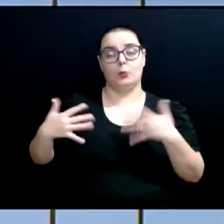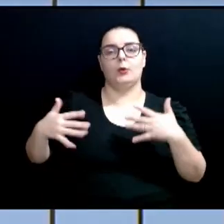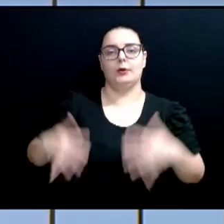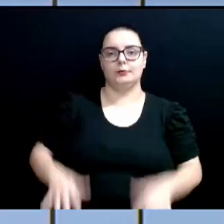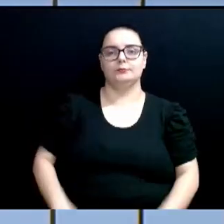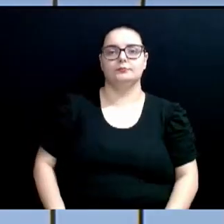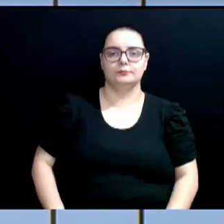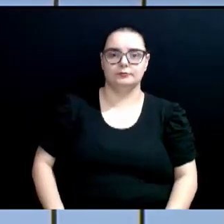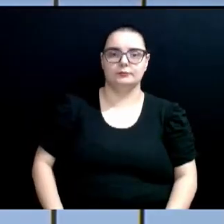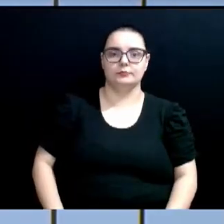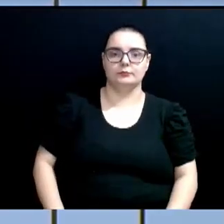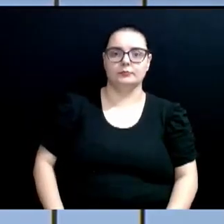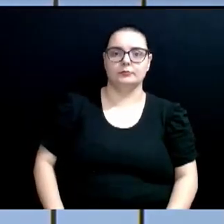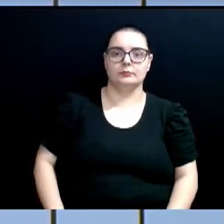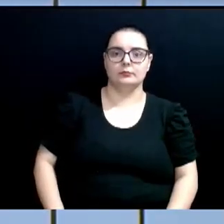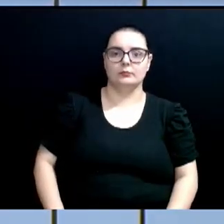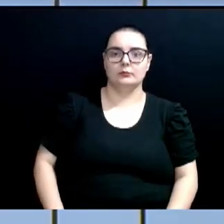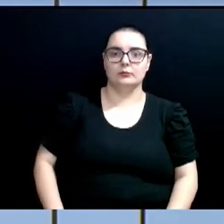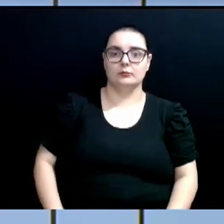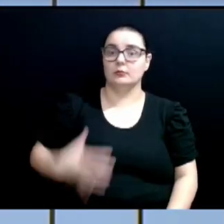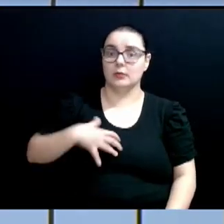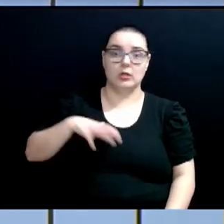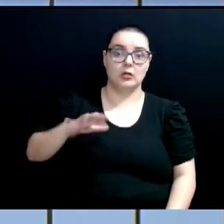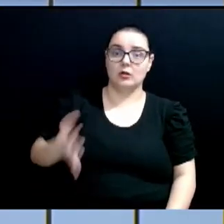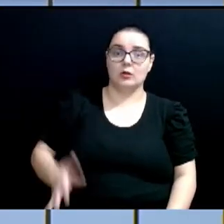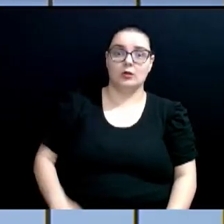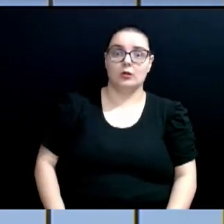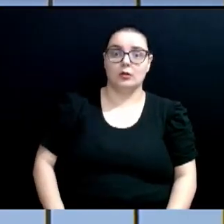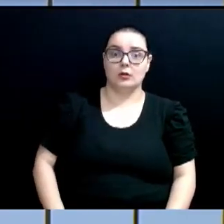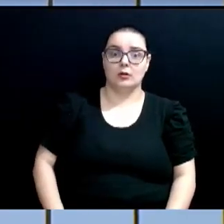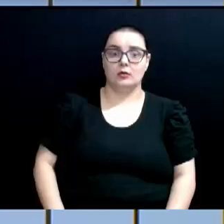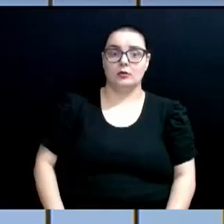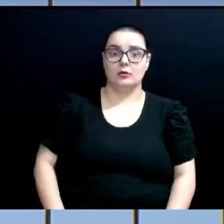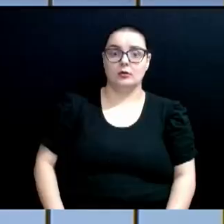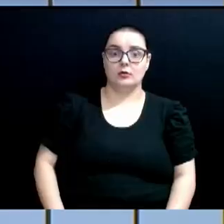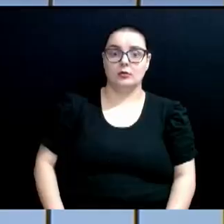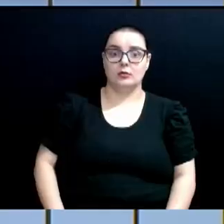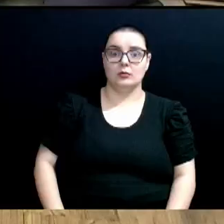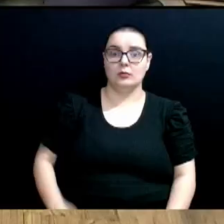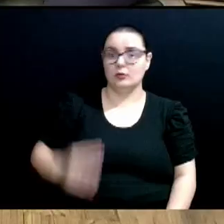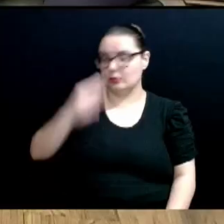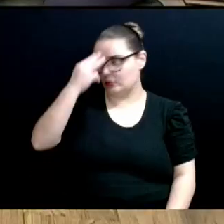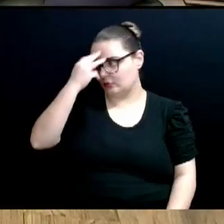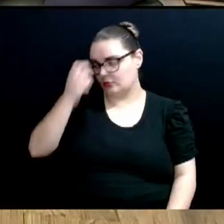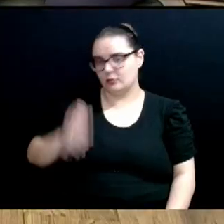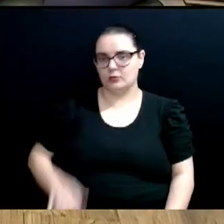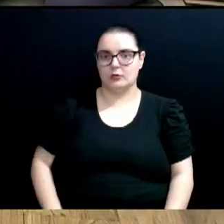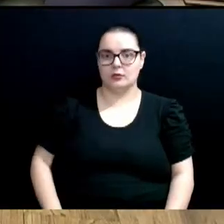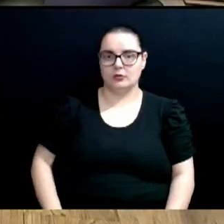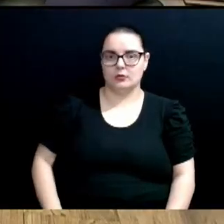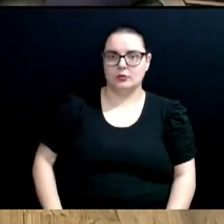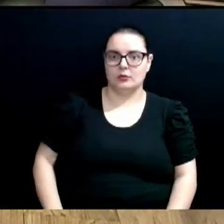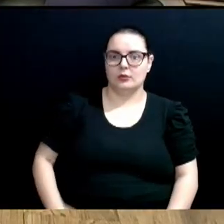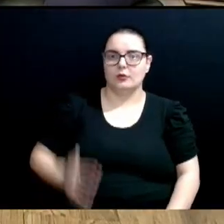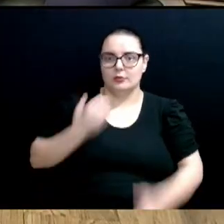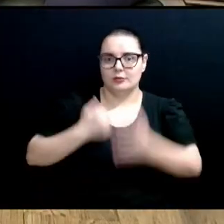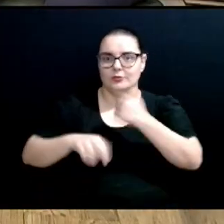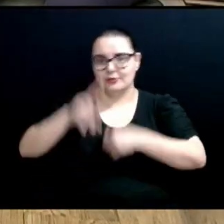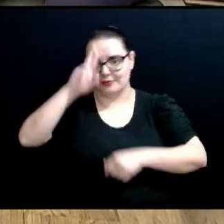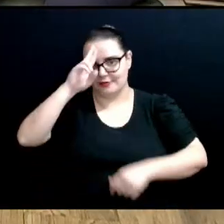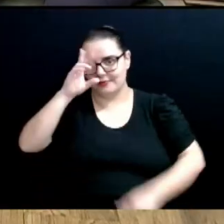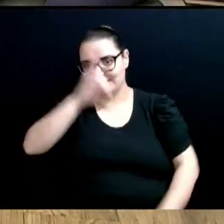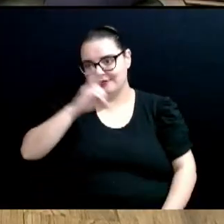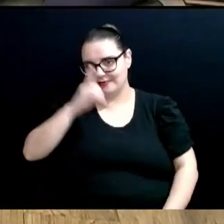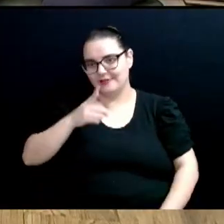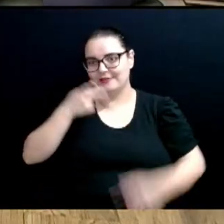colocação, mas é isso. Acho que, Romão, os almoços de família de domingo retratam bem isso,